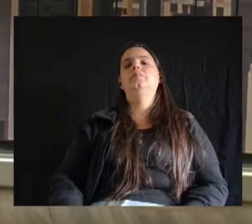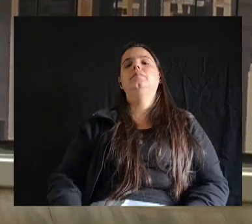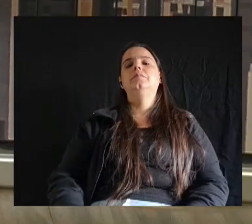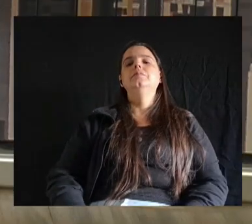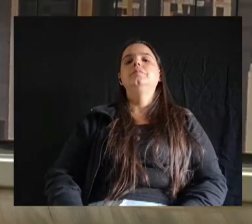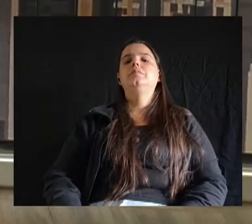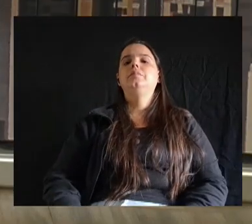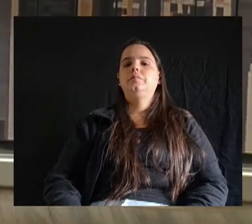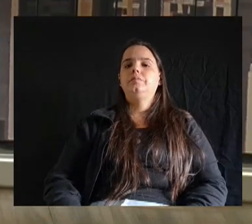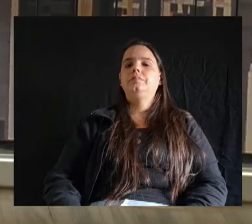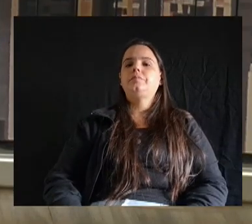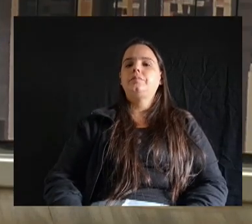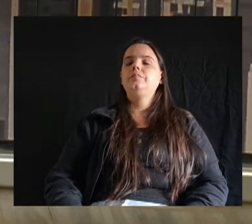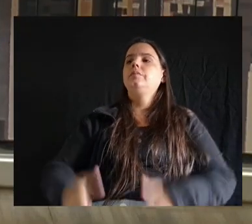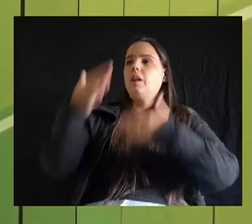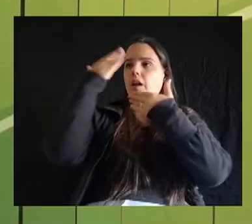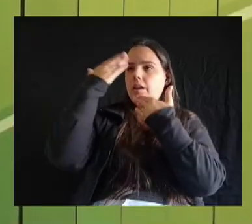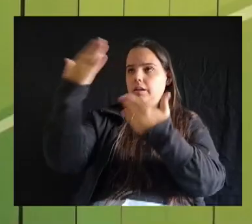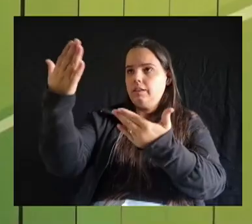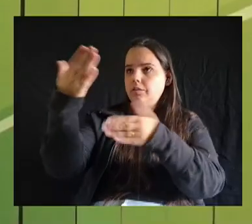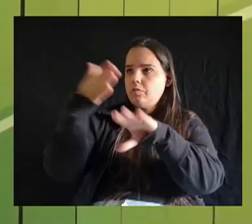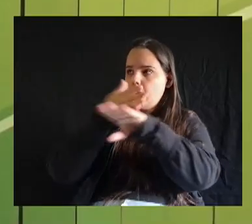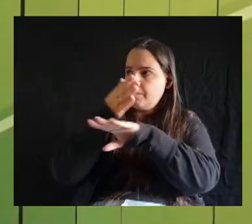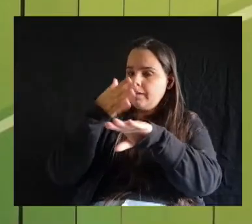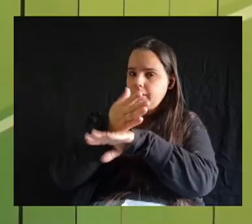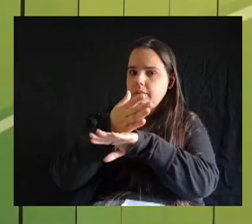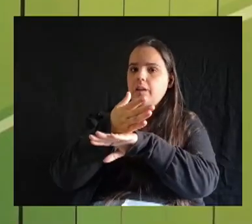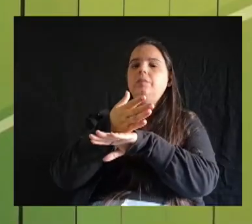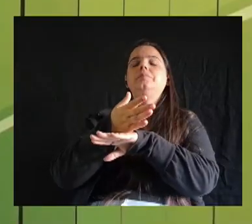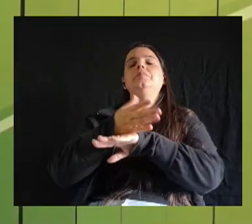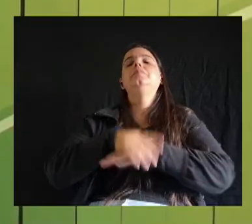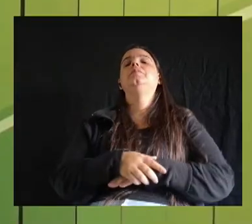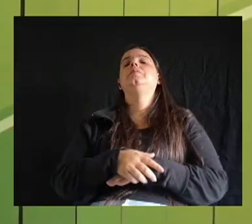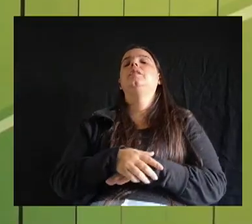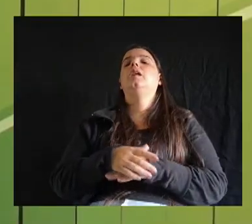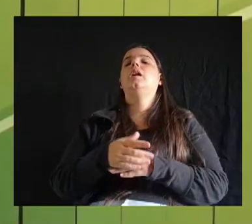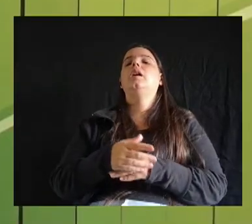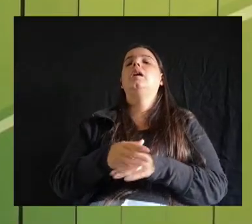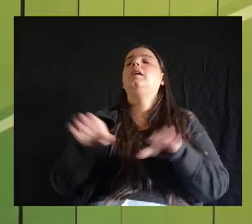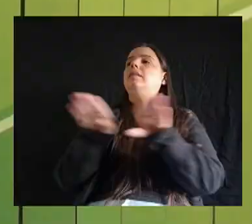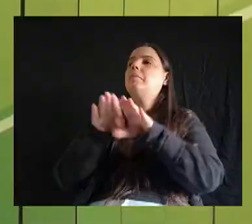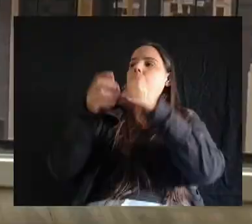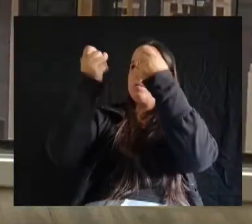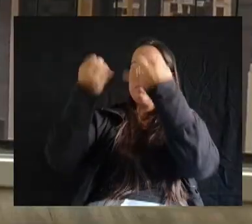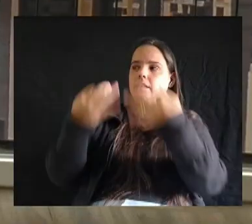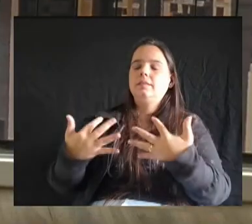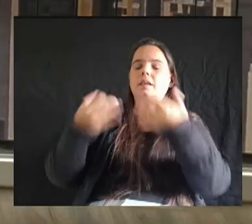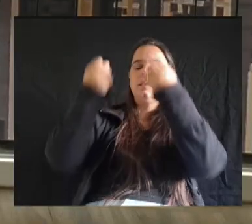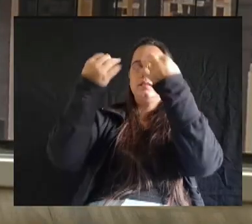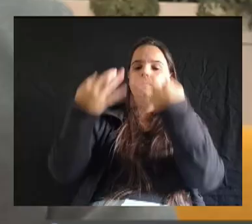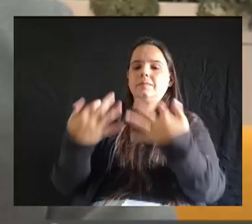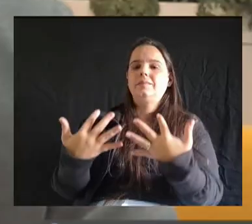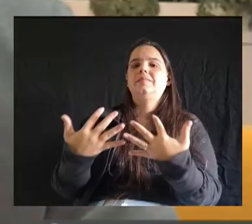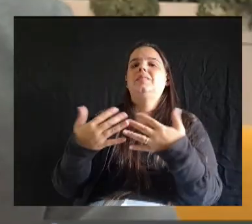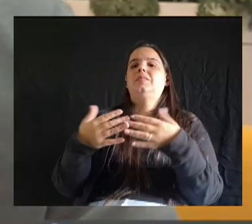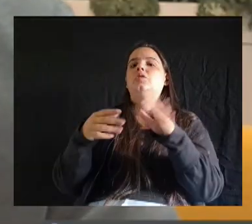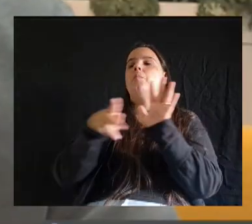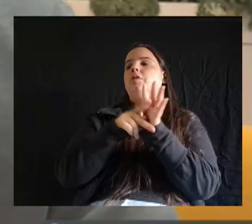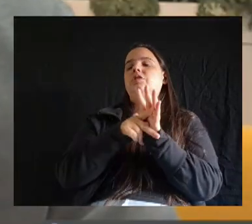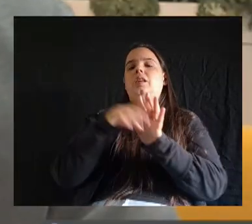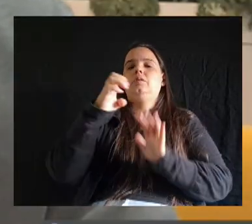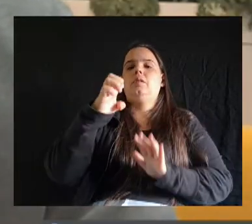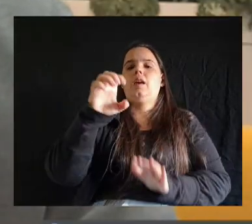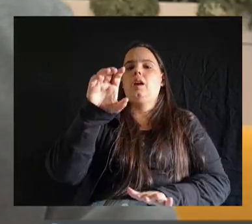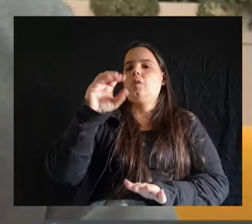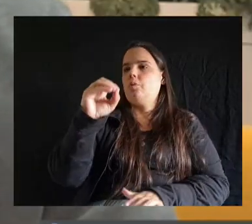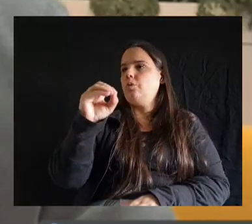Fabrício, eu agradeço a sua participação aqui no Giro Ambiental e pelos esclarecimentos também sobre o projeto Ecos, que é tão importante. Eu